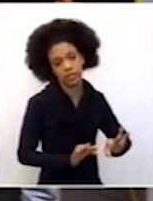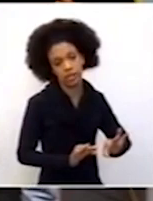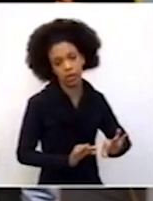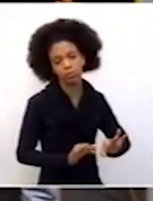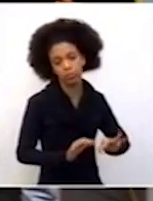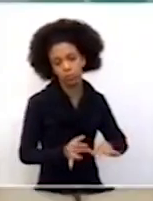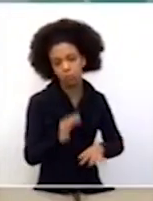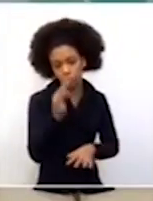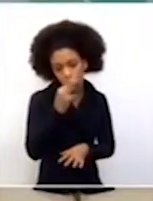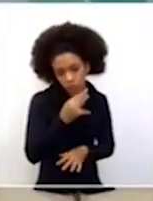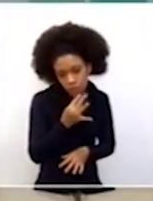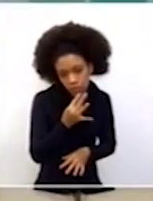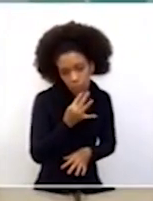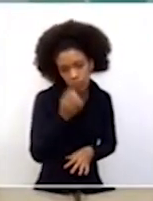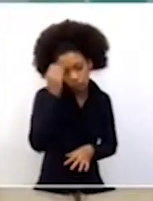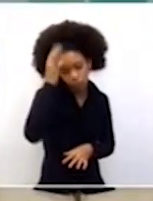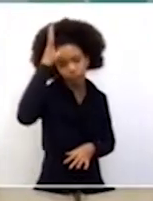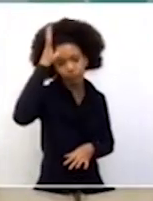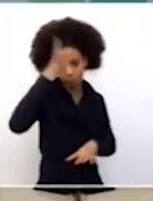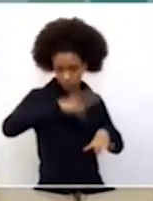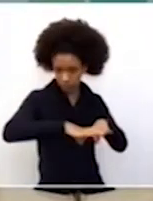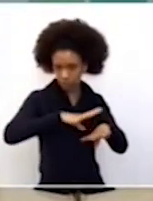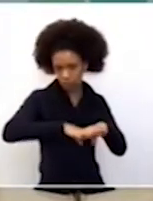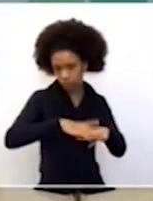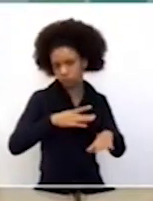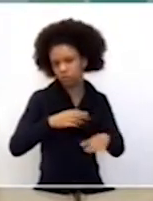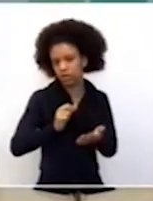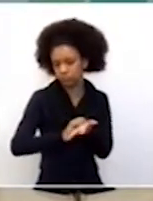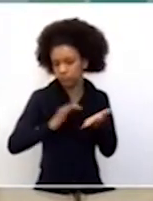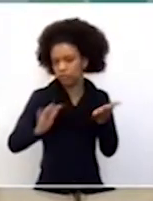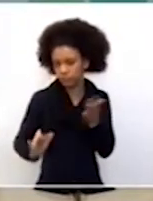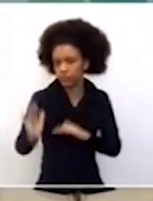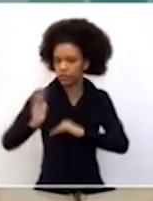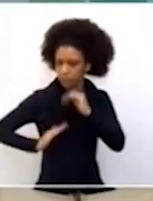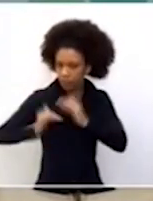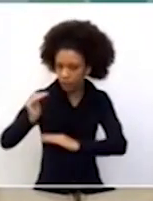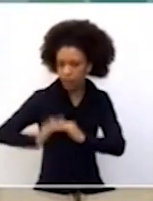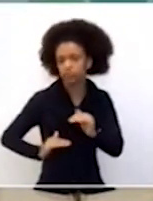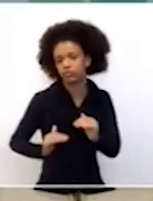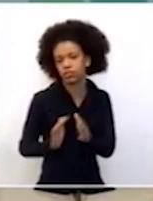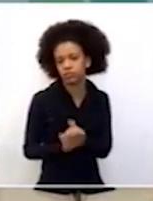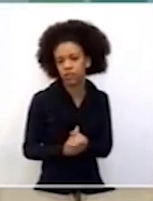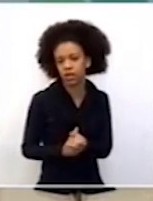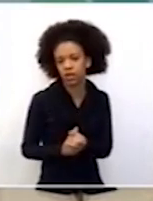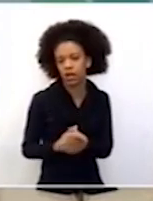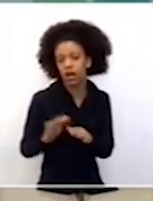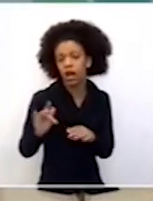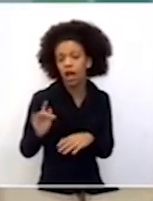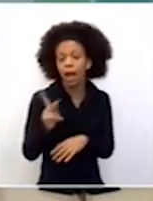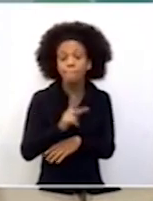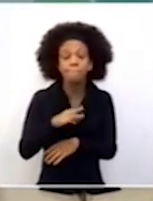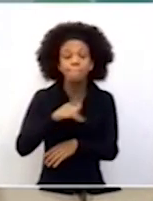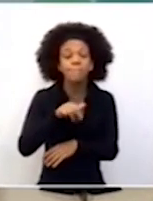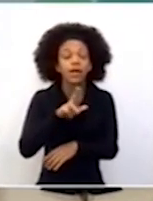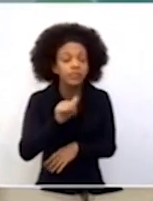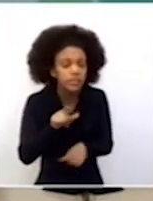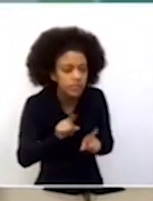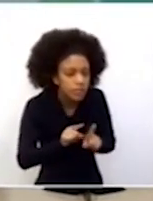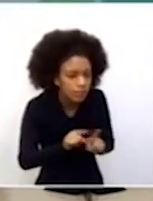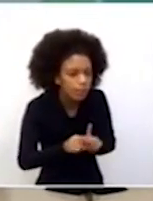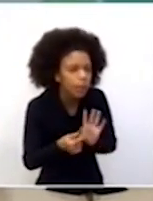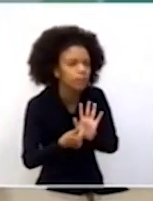nesse conhecimento que vai ser mobilizado, né, nessas habilidades mobilizadas. A Promaria colocou aqui também